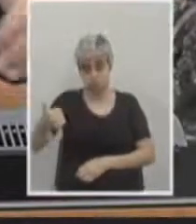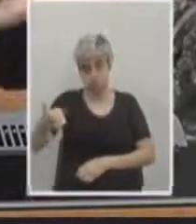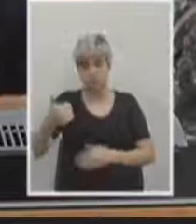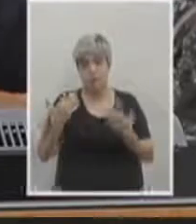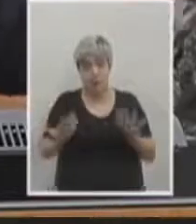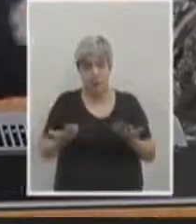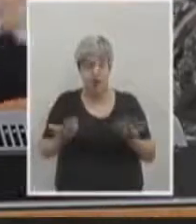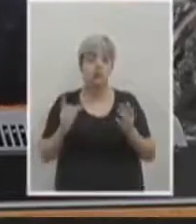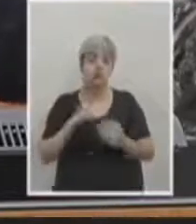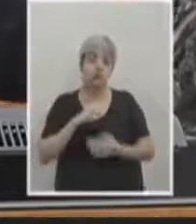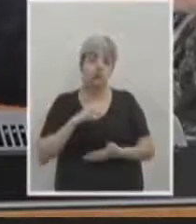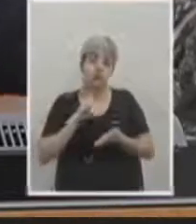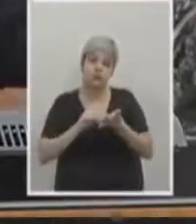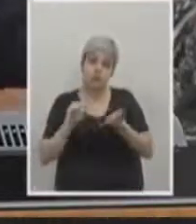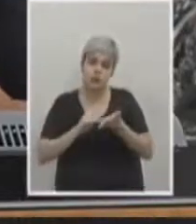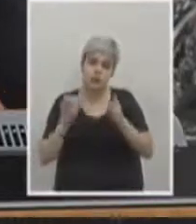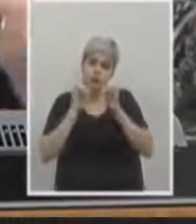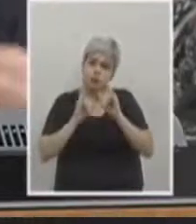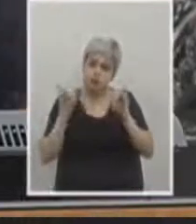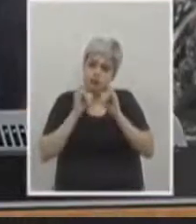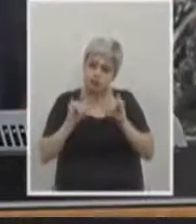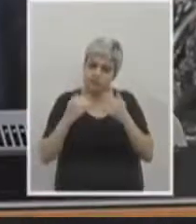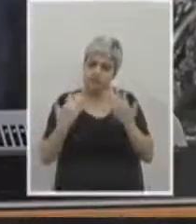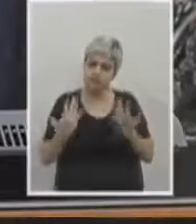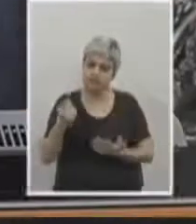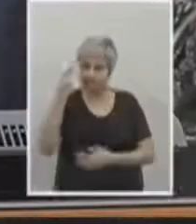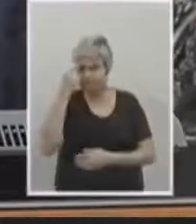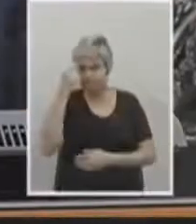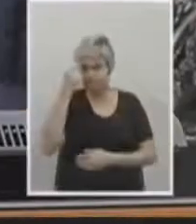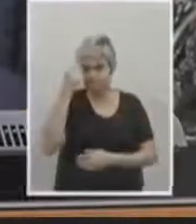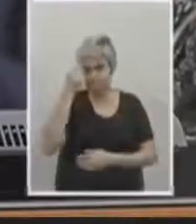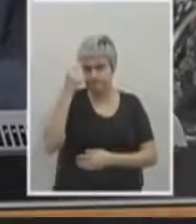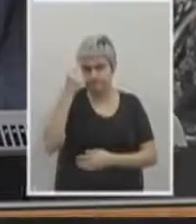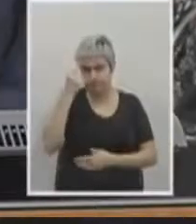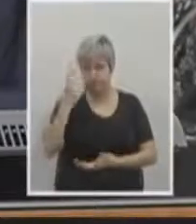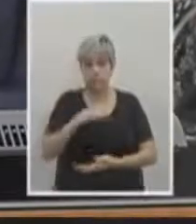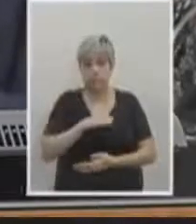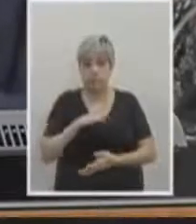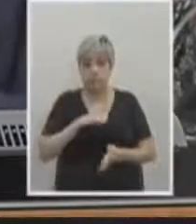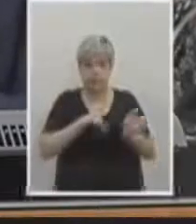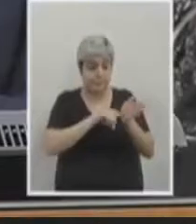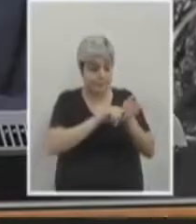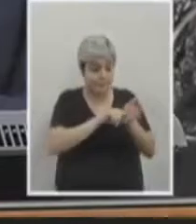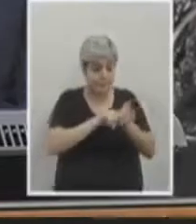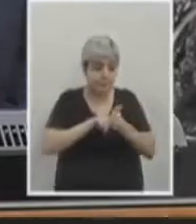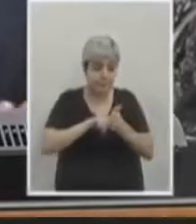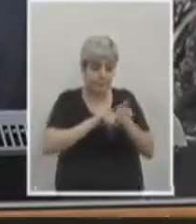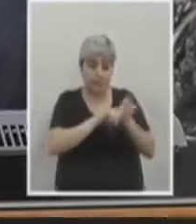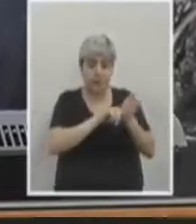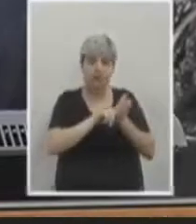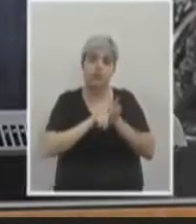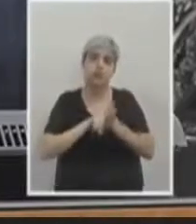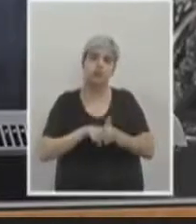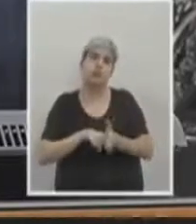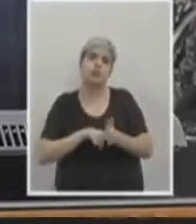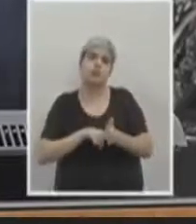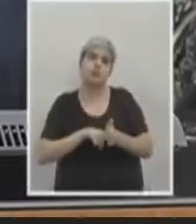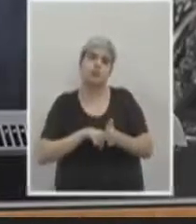para a Secretaria de Estado de Educação já pensar nisso, na realização de um censo, na